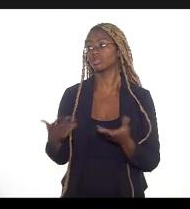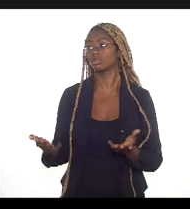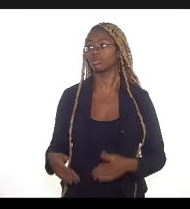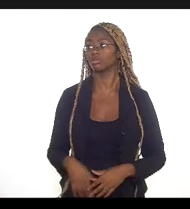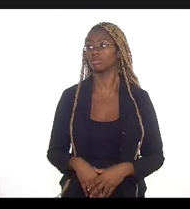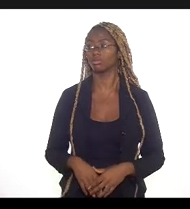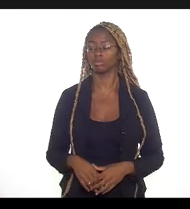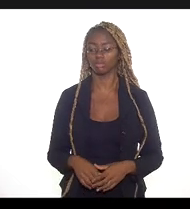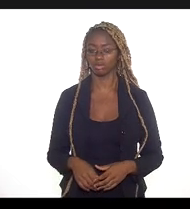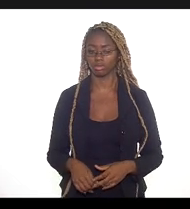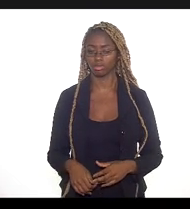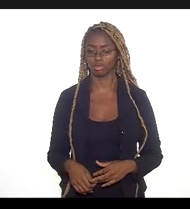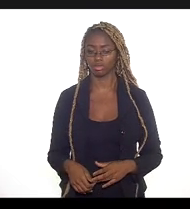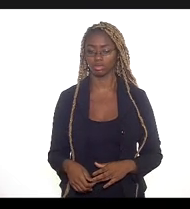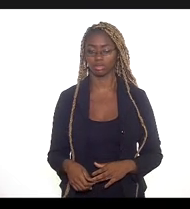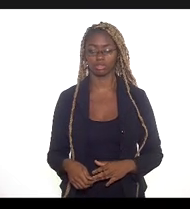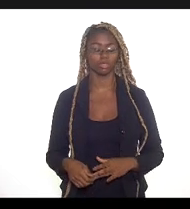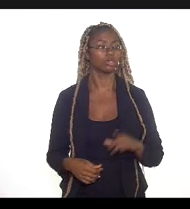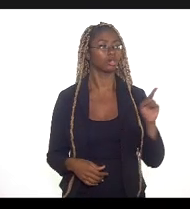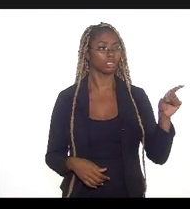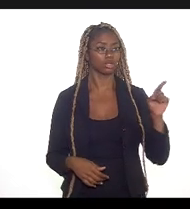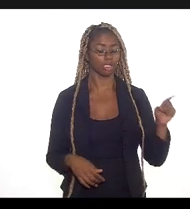bem, mas eu fui citado. Deputado Marcos Abraão votou não.